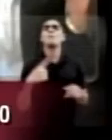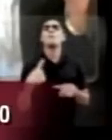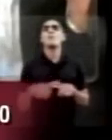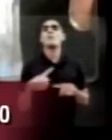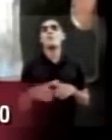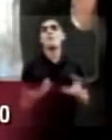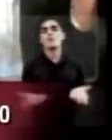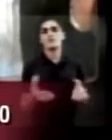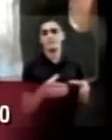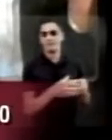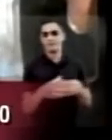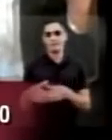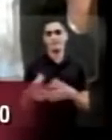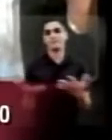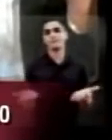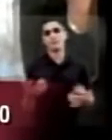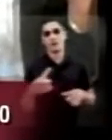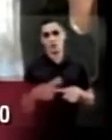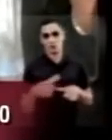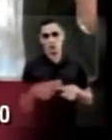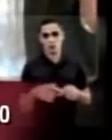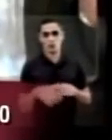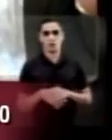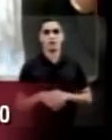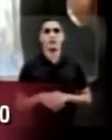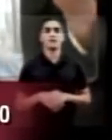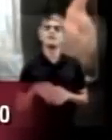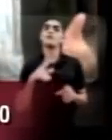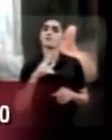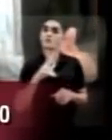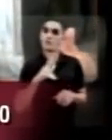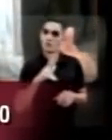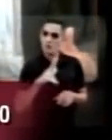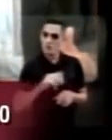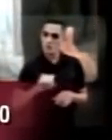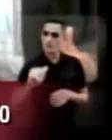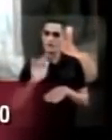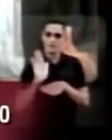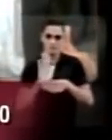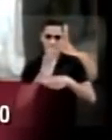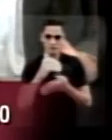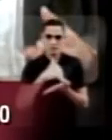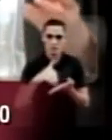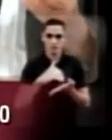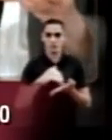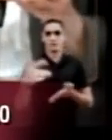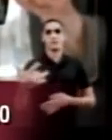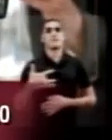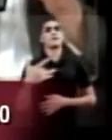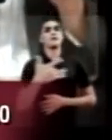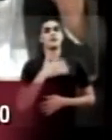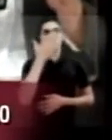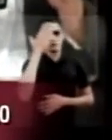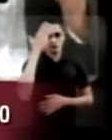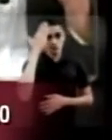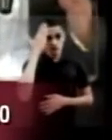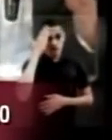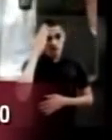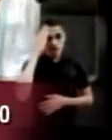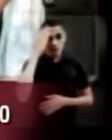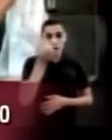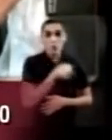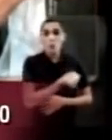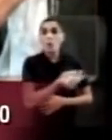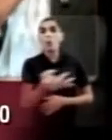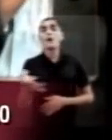quê? Porque isso vai munir a Secretaria de Saúde em saber quantos por